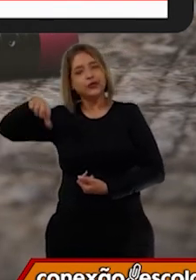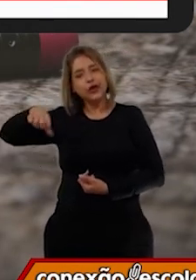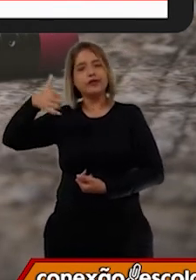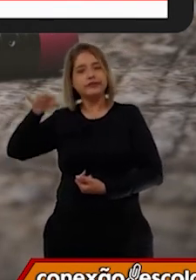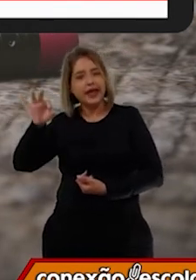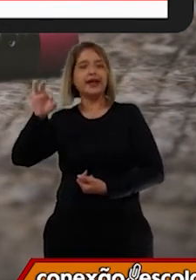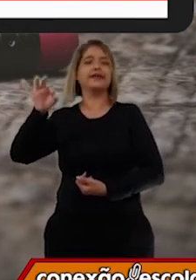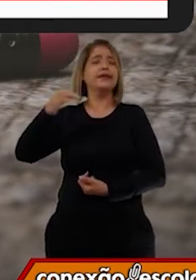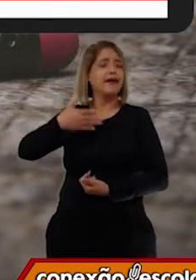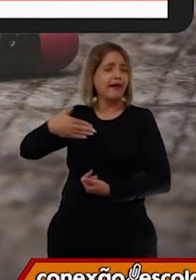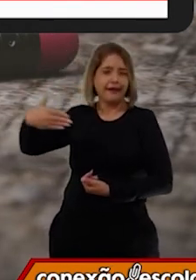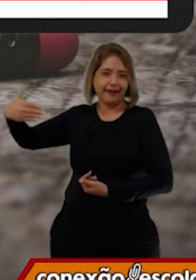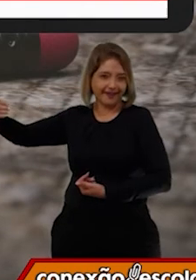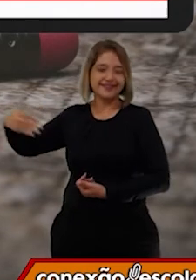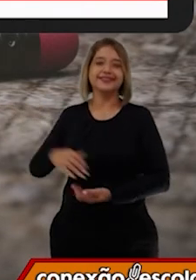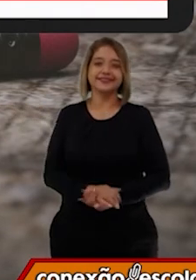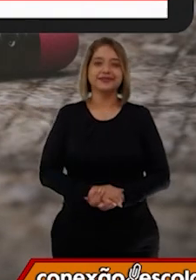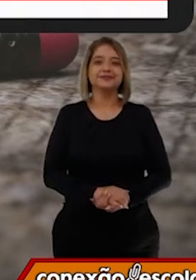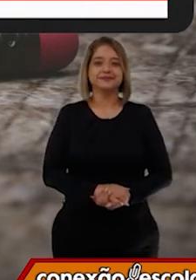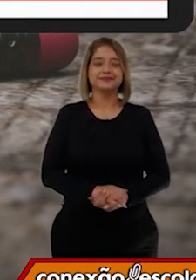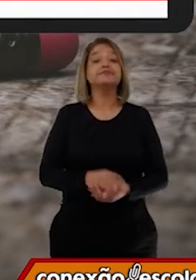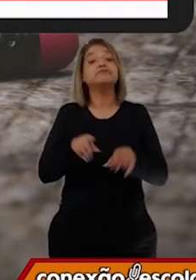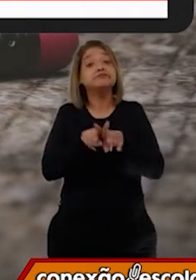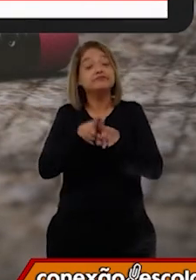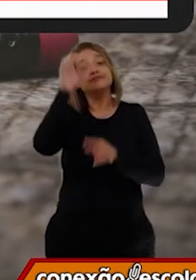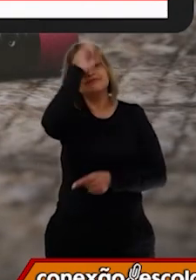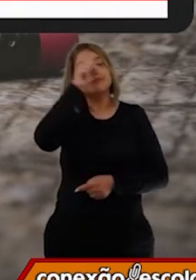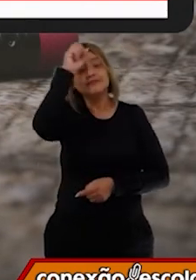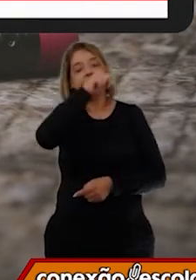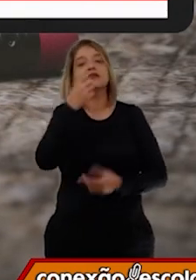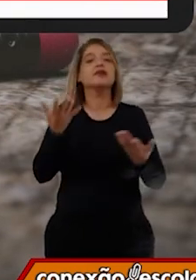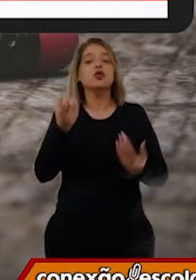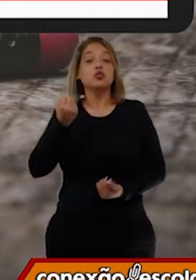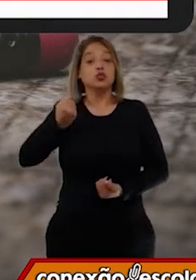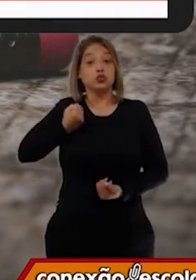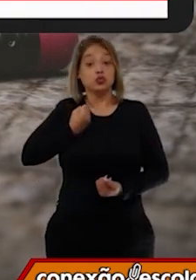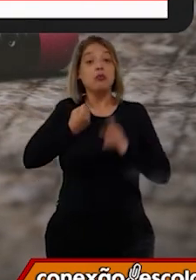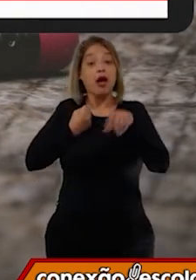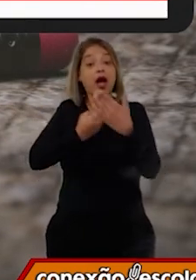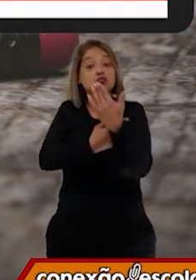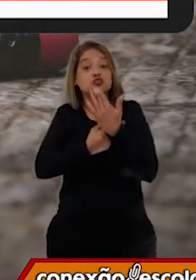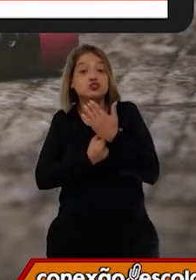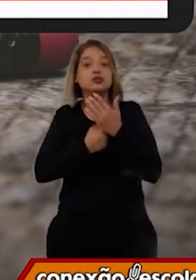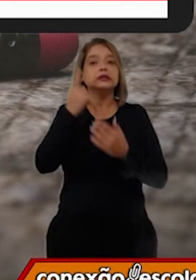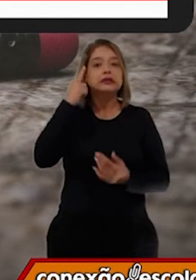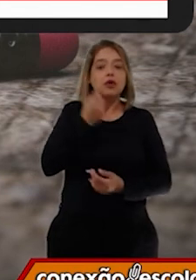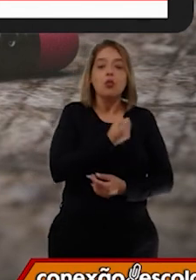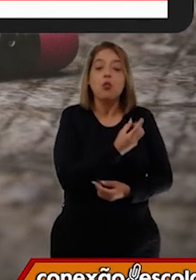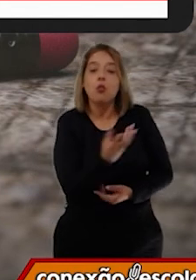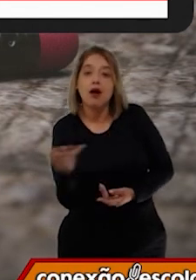nono, décimo e assim por diante. E também aprendemos que os números nos ajudam a contar,